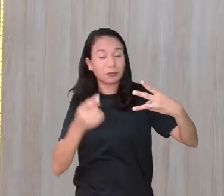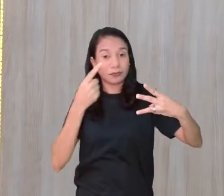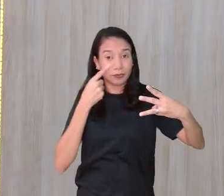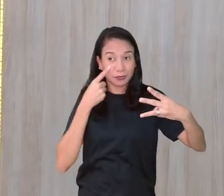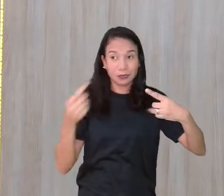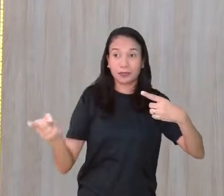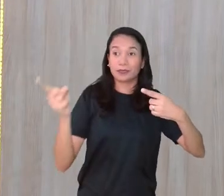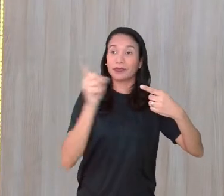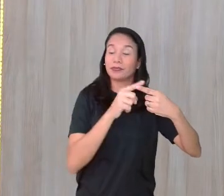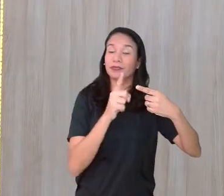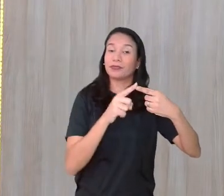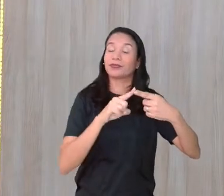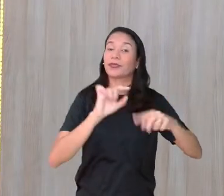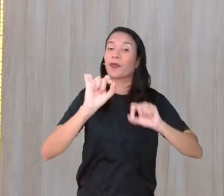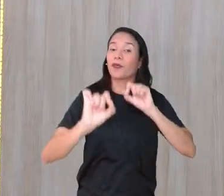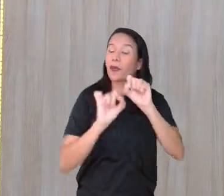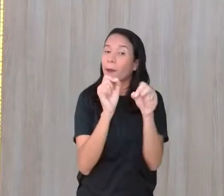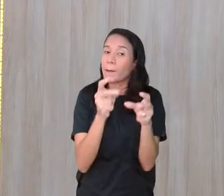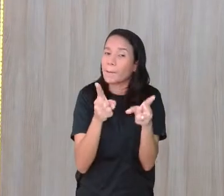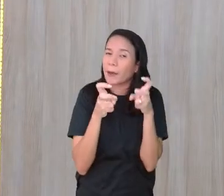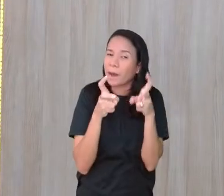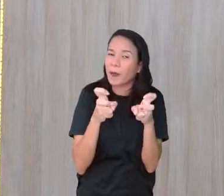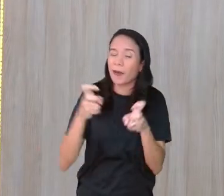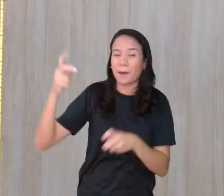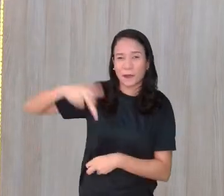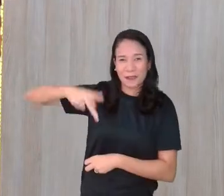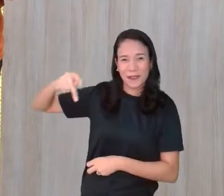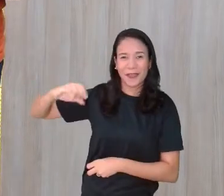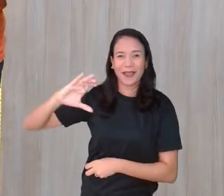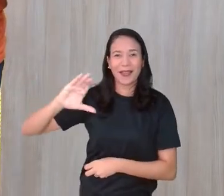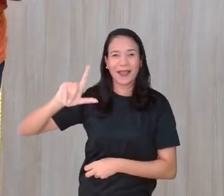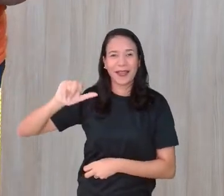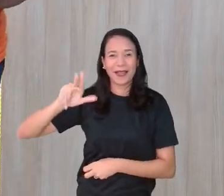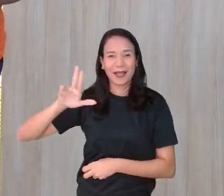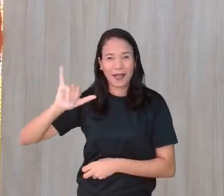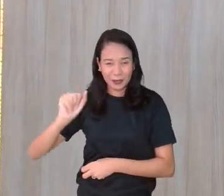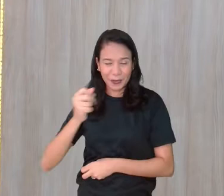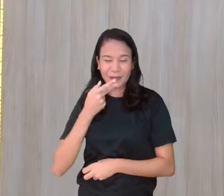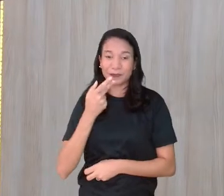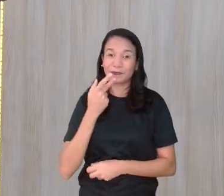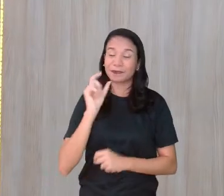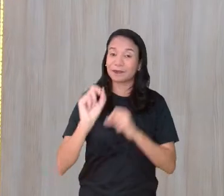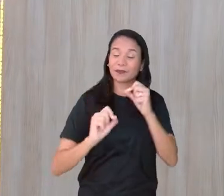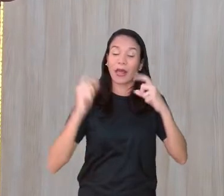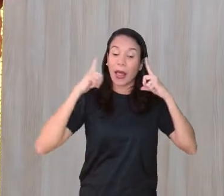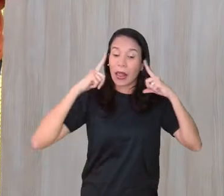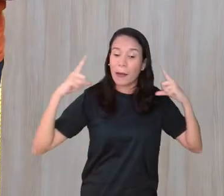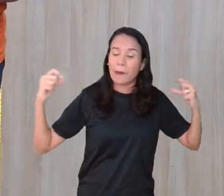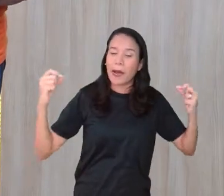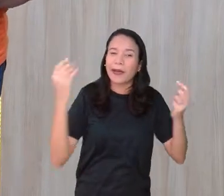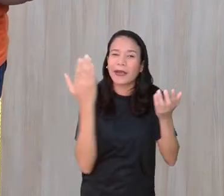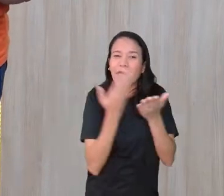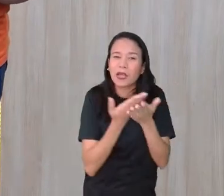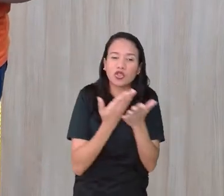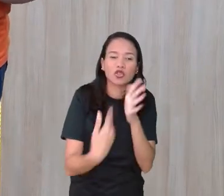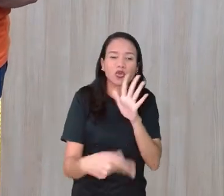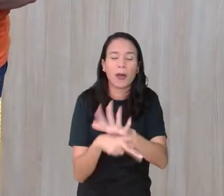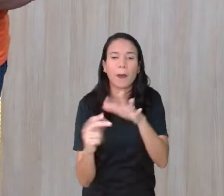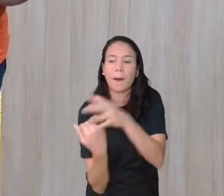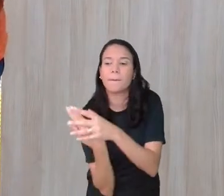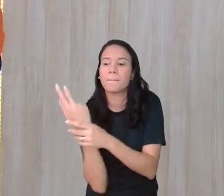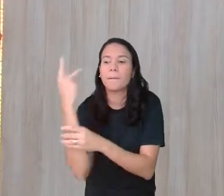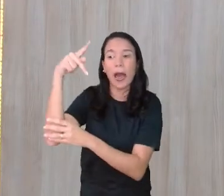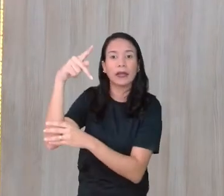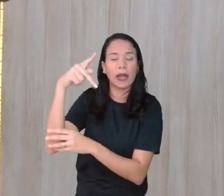primeiro a gente percebe, né, como a professora Cláudia colocou, então Lamarck ele começa a estudar a parte botânica, a parte de